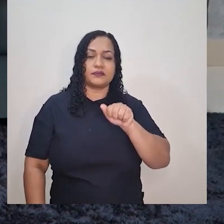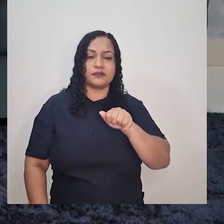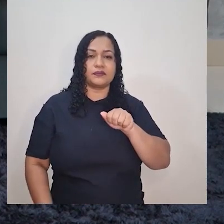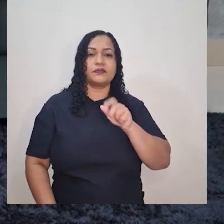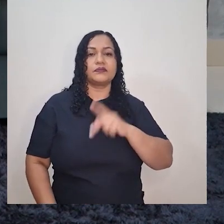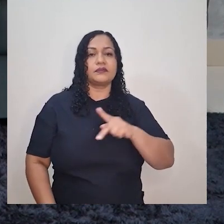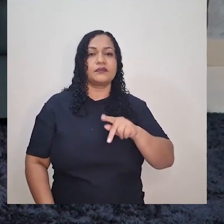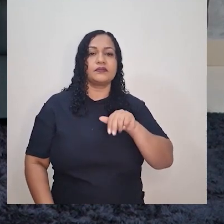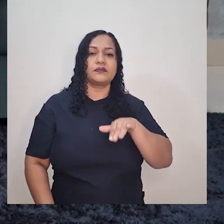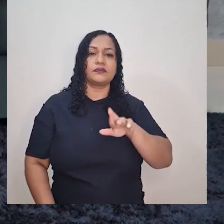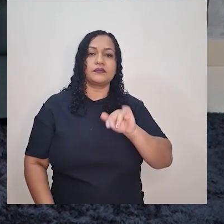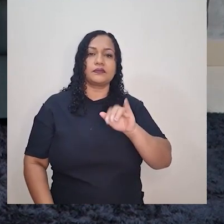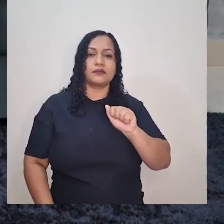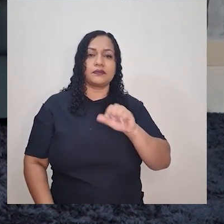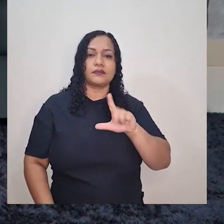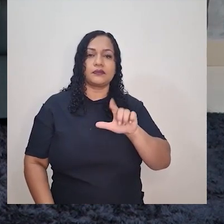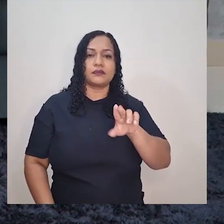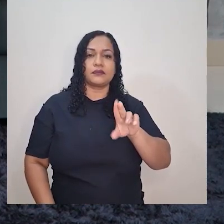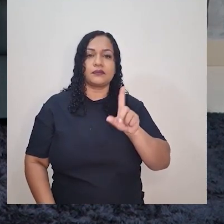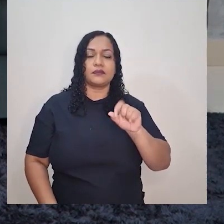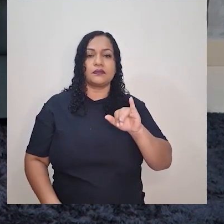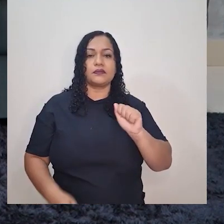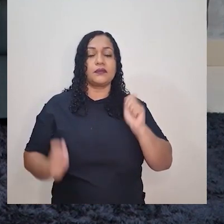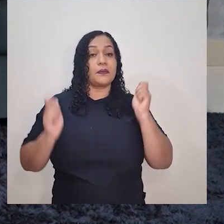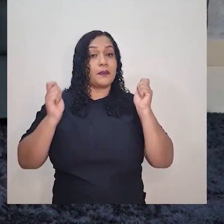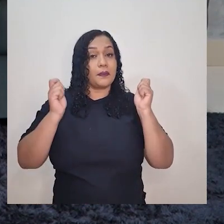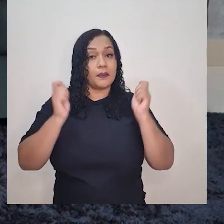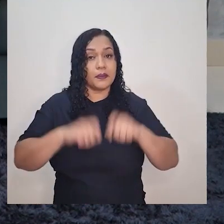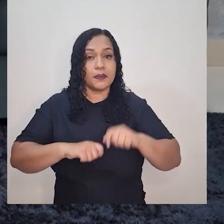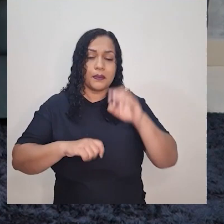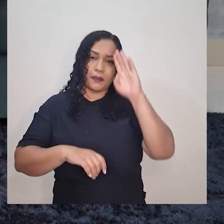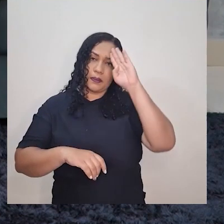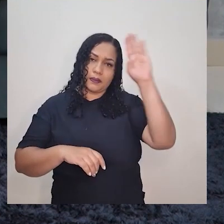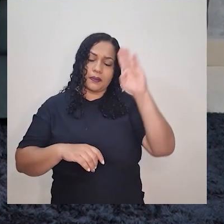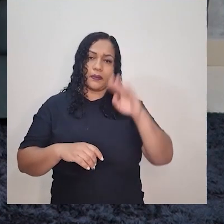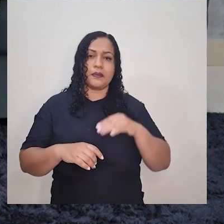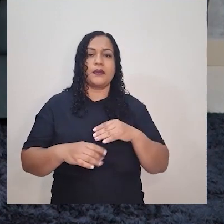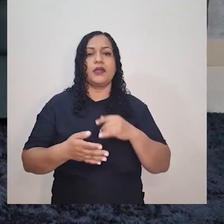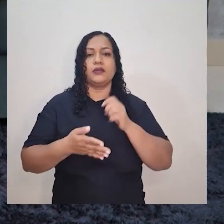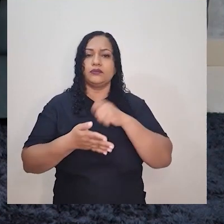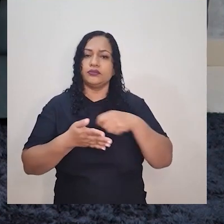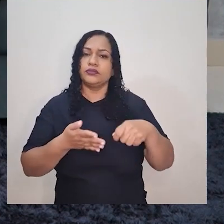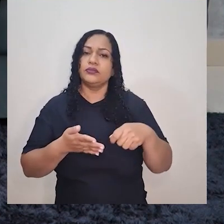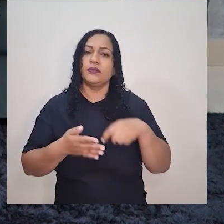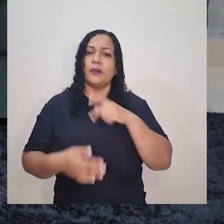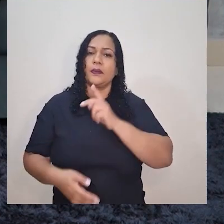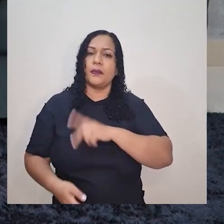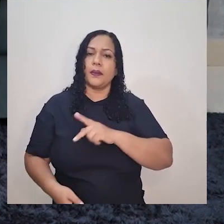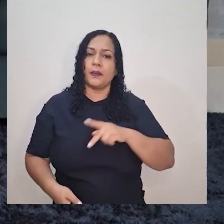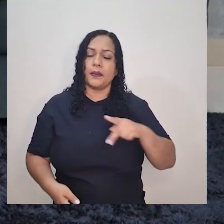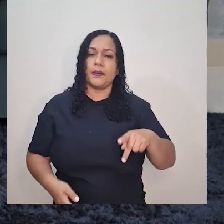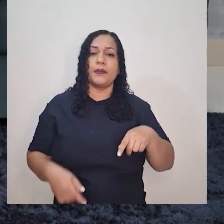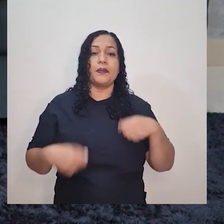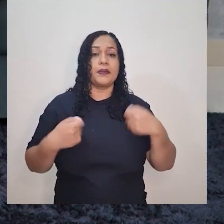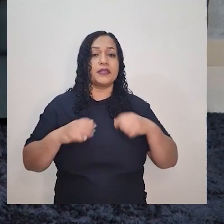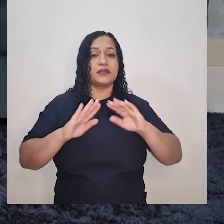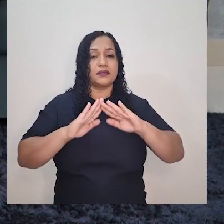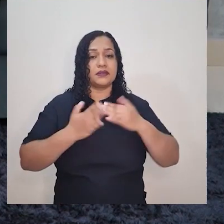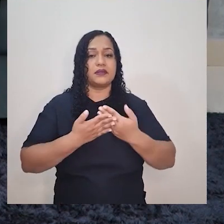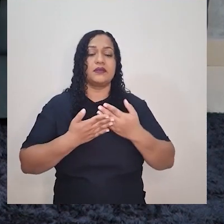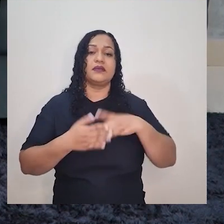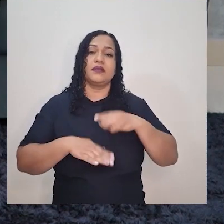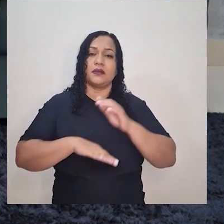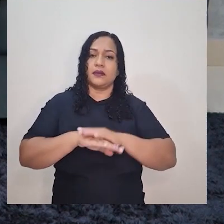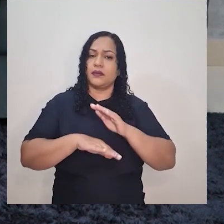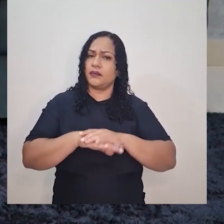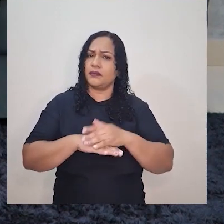sabe que a principal possibilidade de construção do projeto político-pedagógico passa por uma relativa autonomia da escola, da